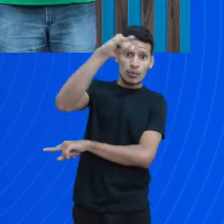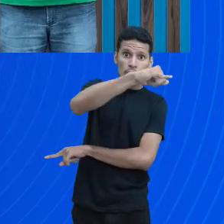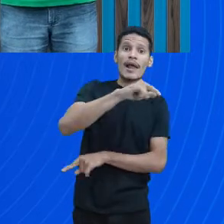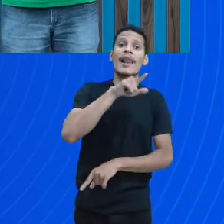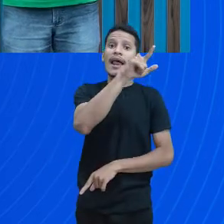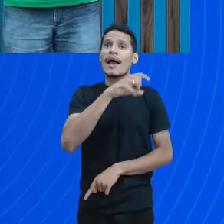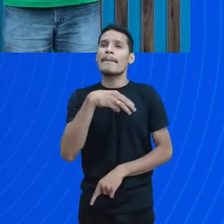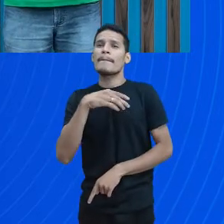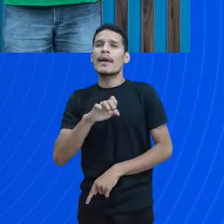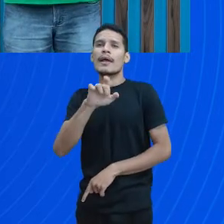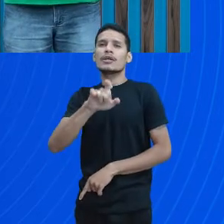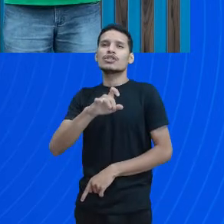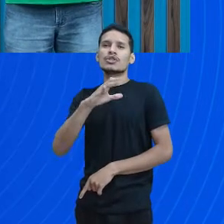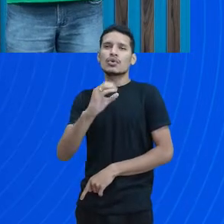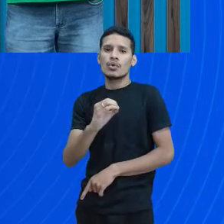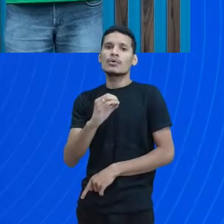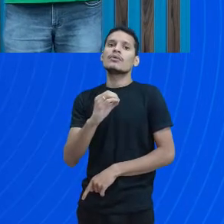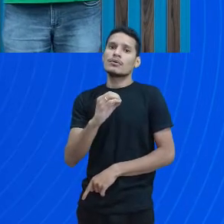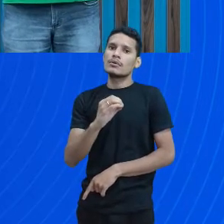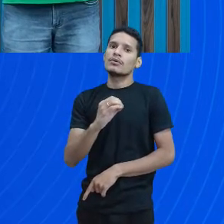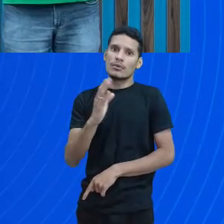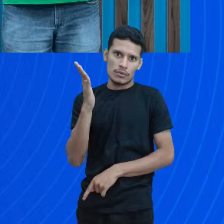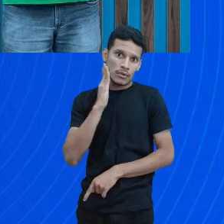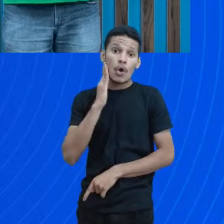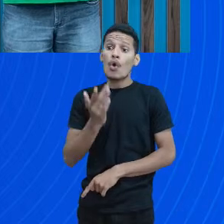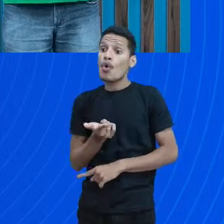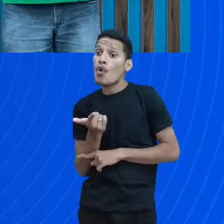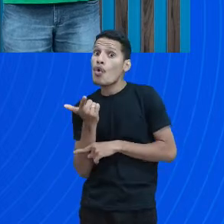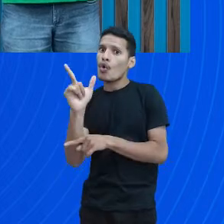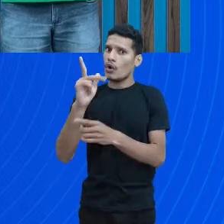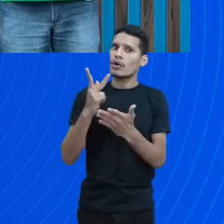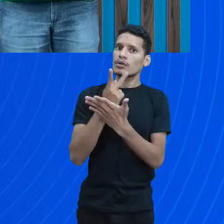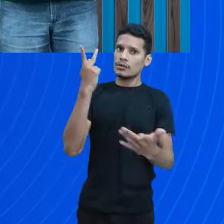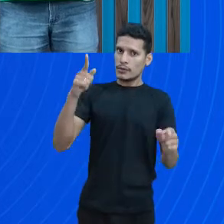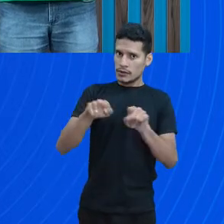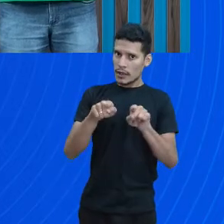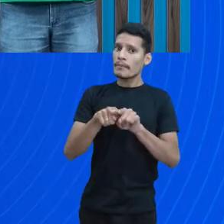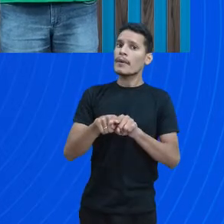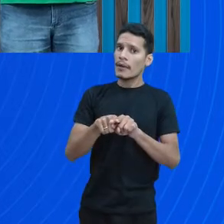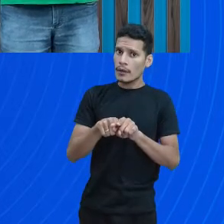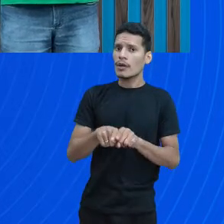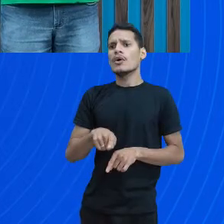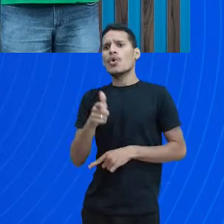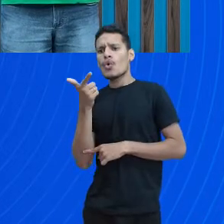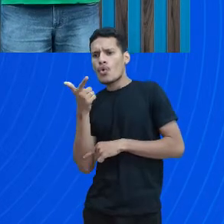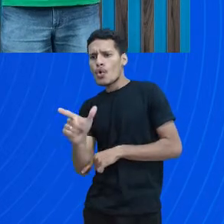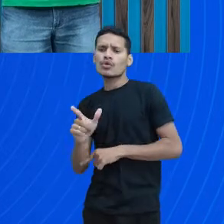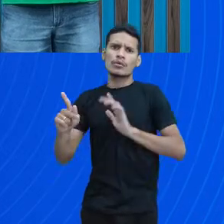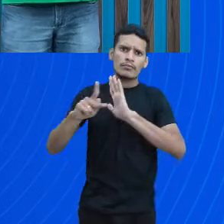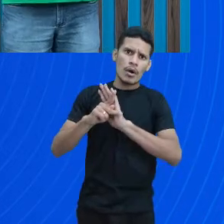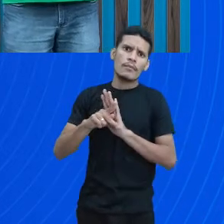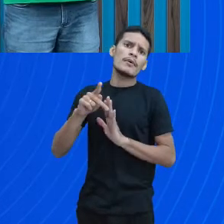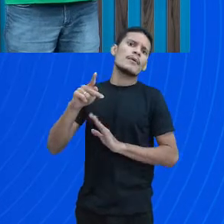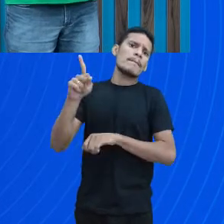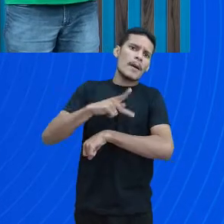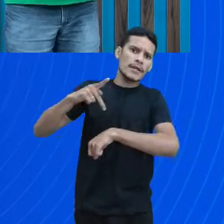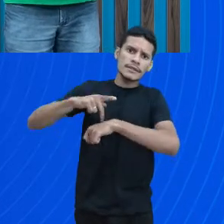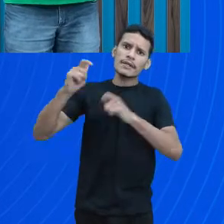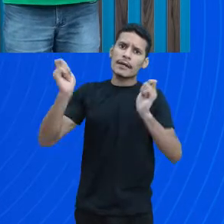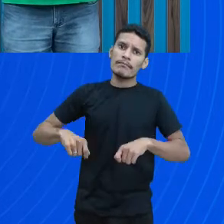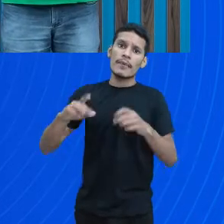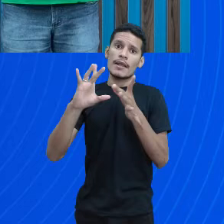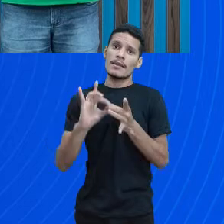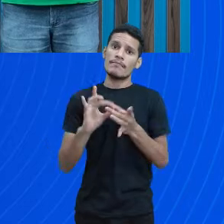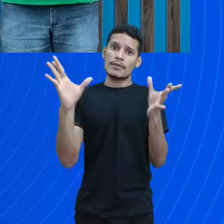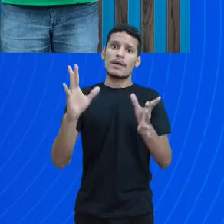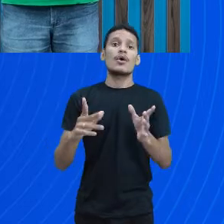foram viver fora do país. Outros sequestros aconteceram. Então sequestraram, né, outros embaixadores de outros países para conseguir libertar,